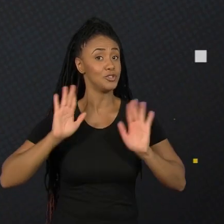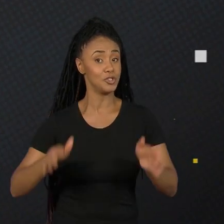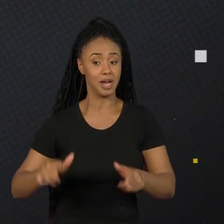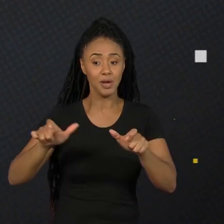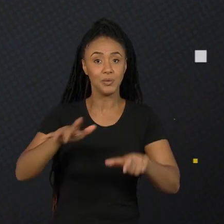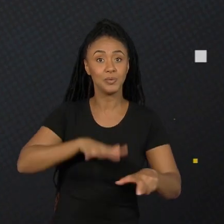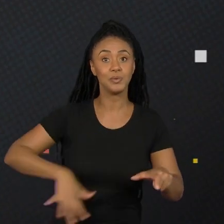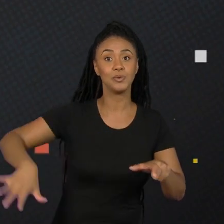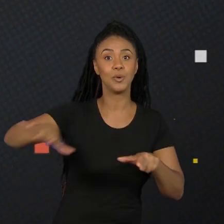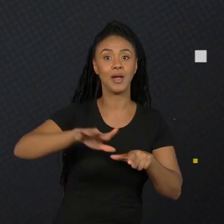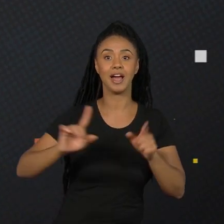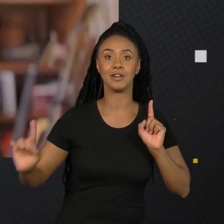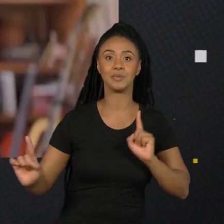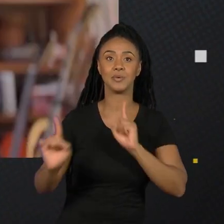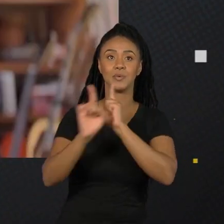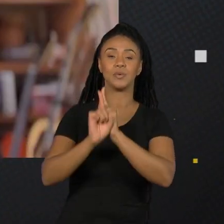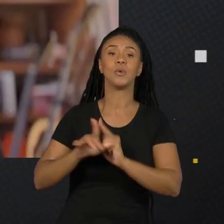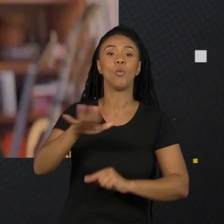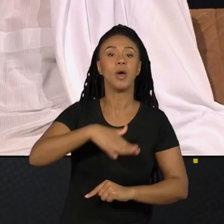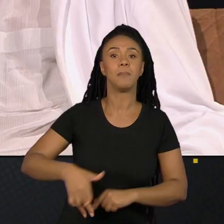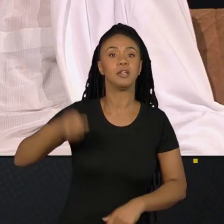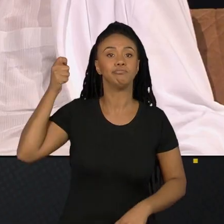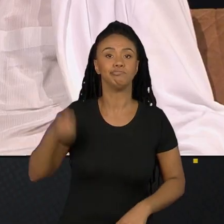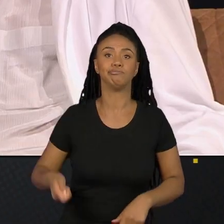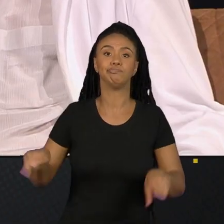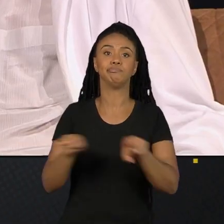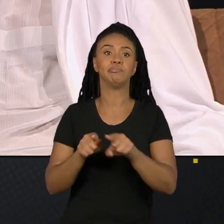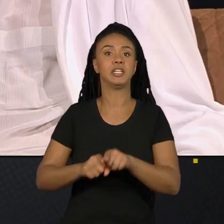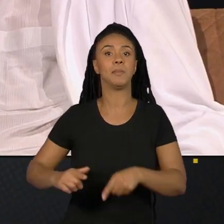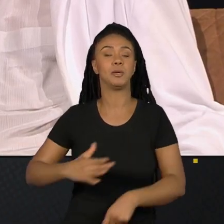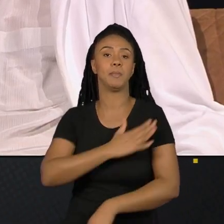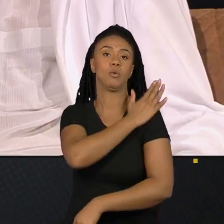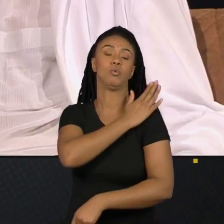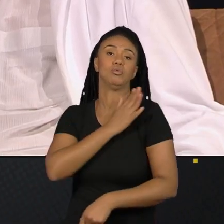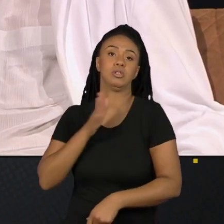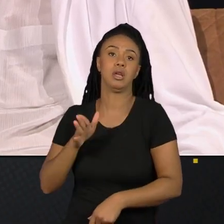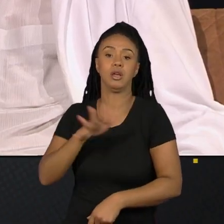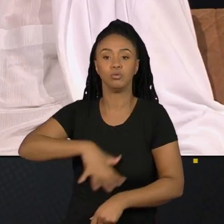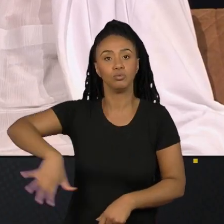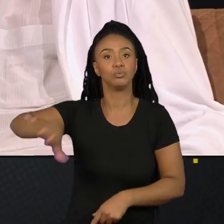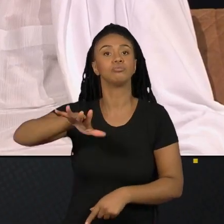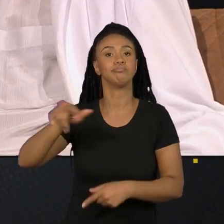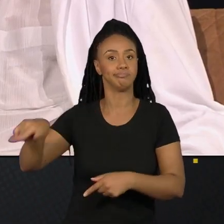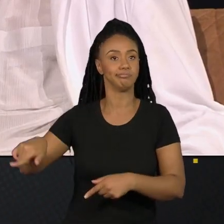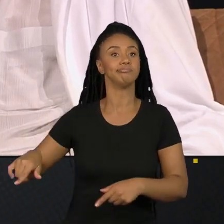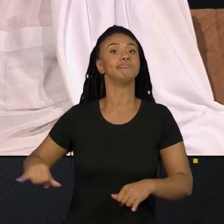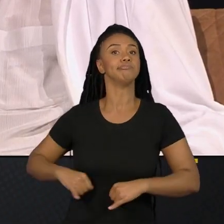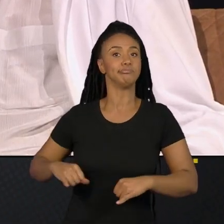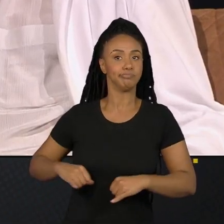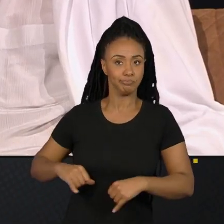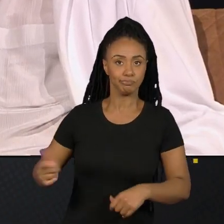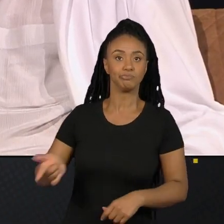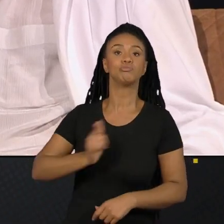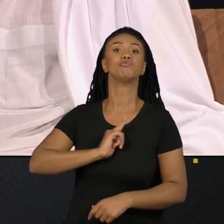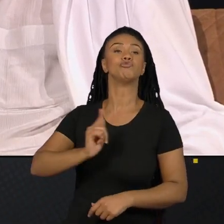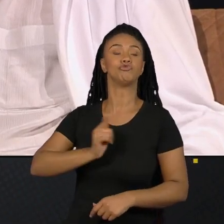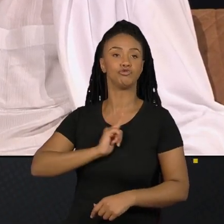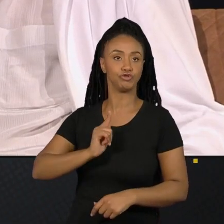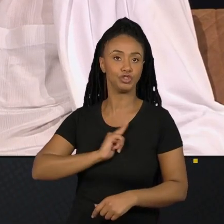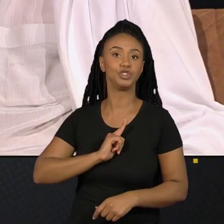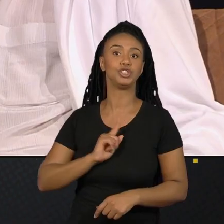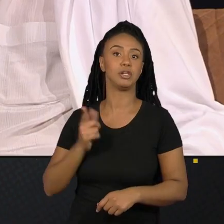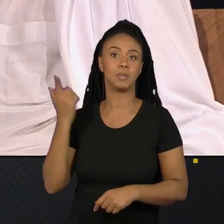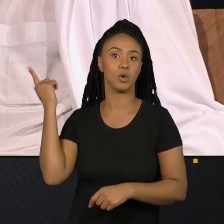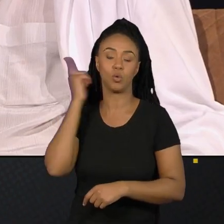ambiente machista e misógino que a Rita tinha no seu entorno, e das dificuldades que ela teve